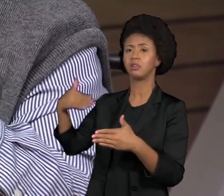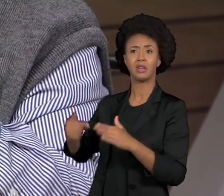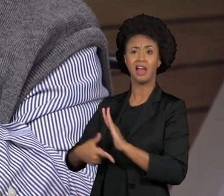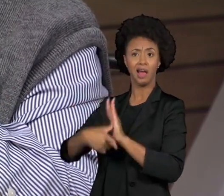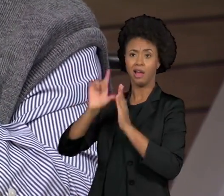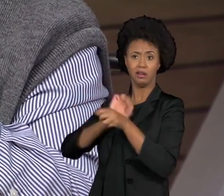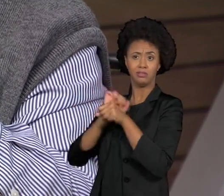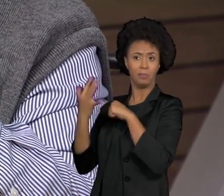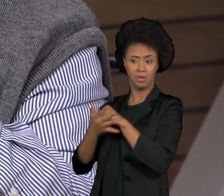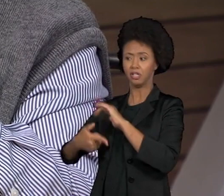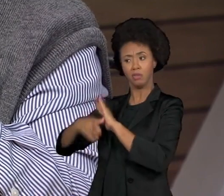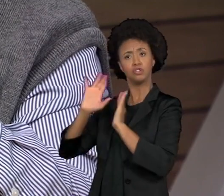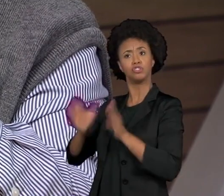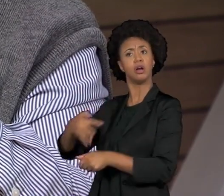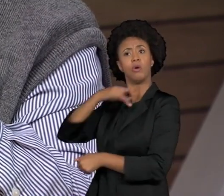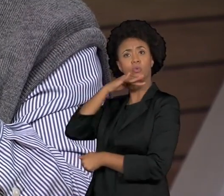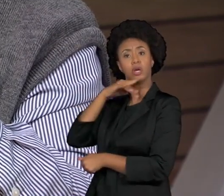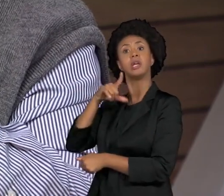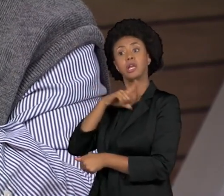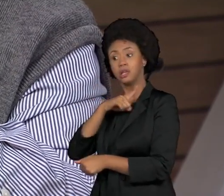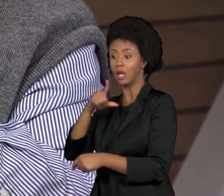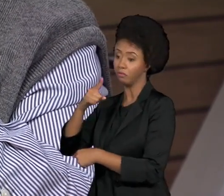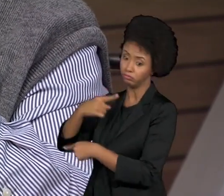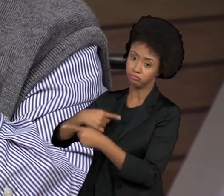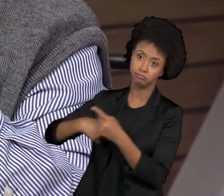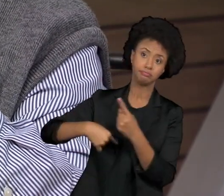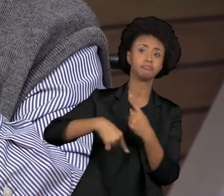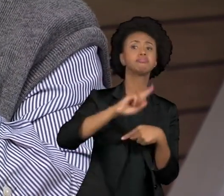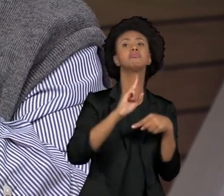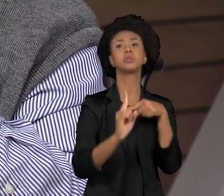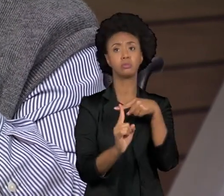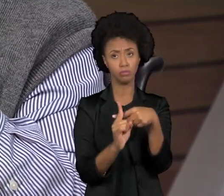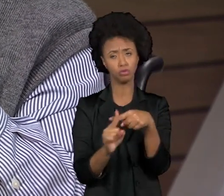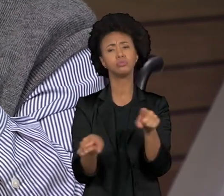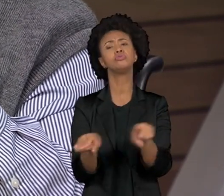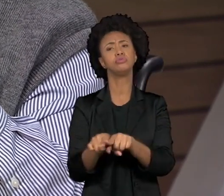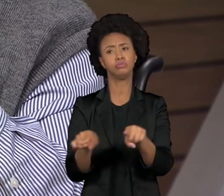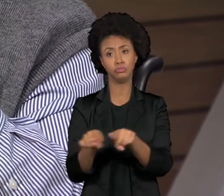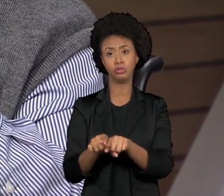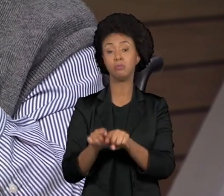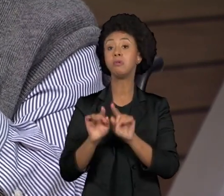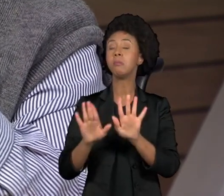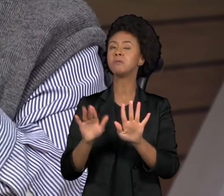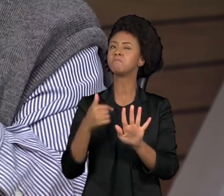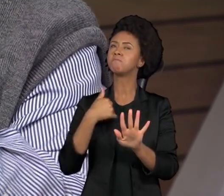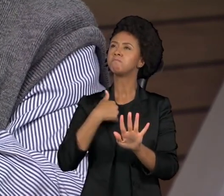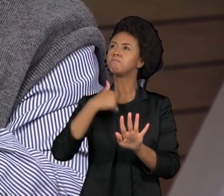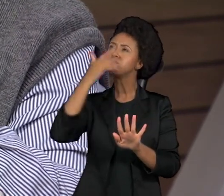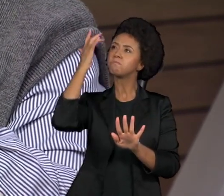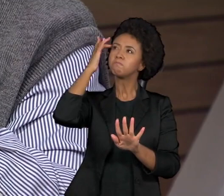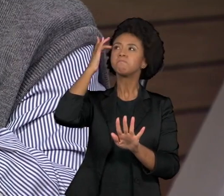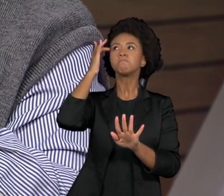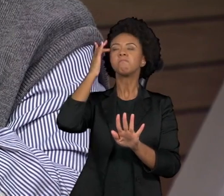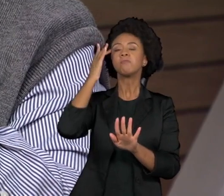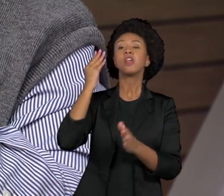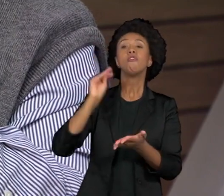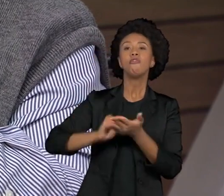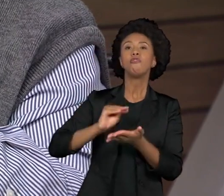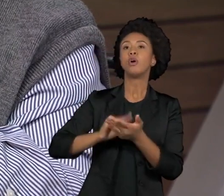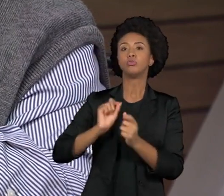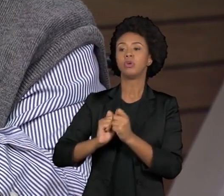tem grandes transformações positivas. Então, eu diria que está faltando um sistema de políticas